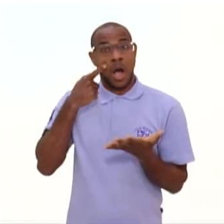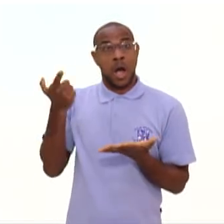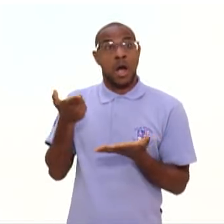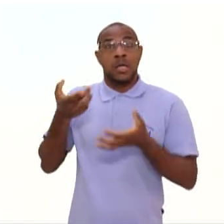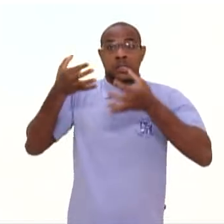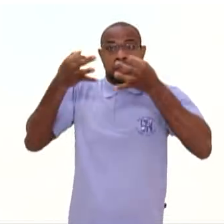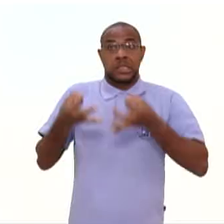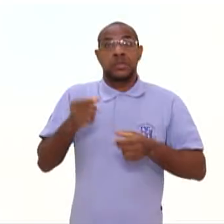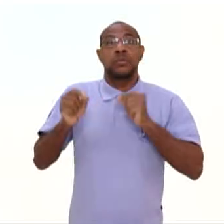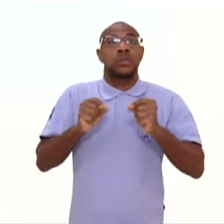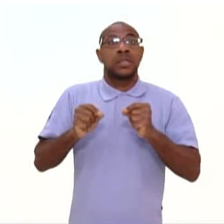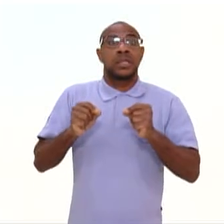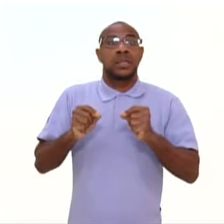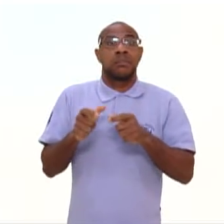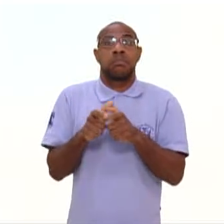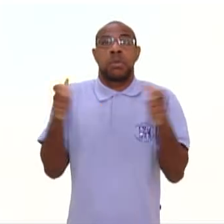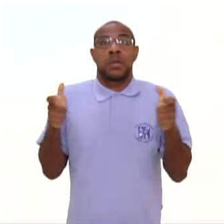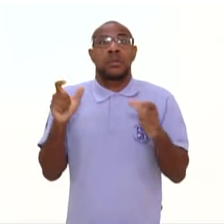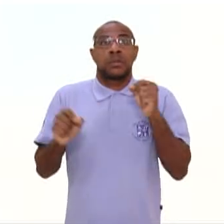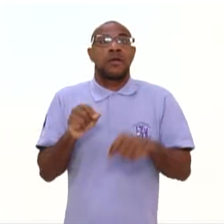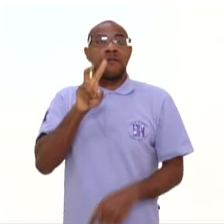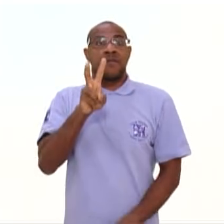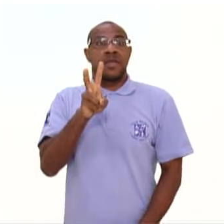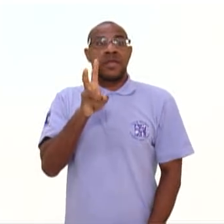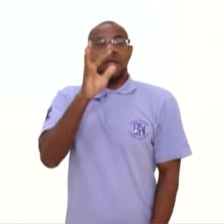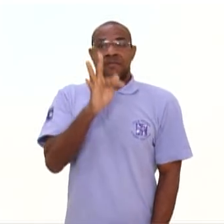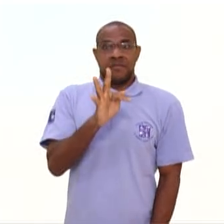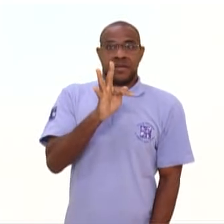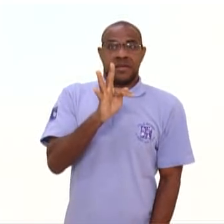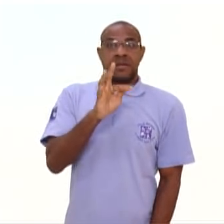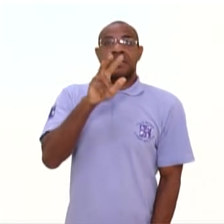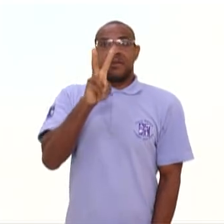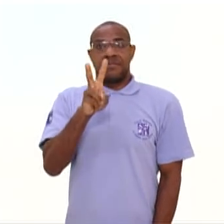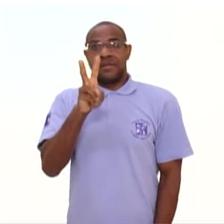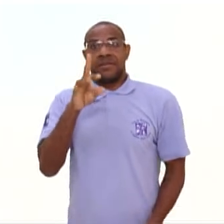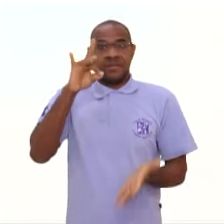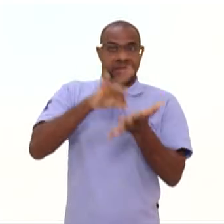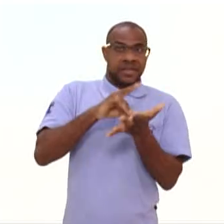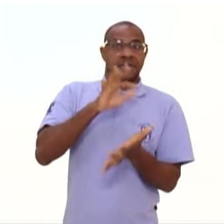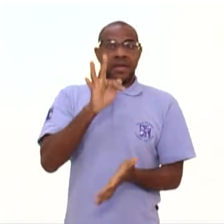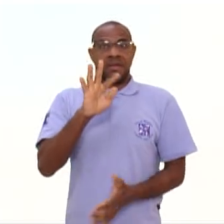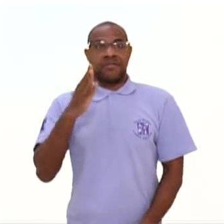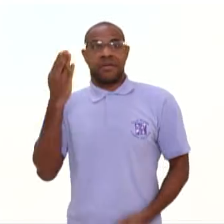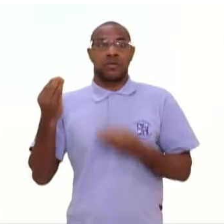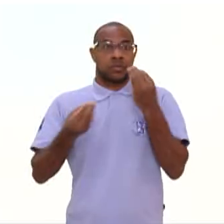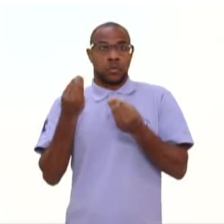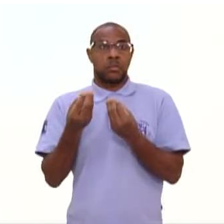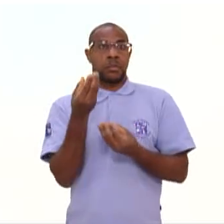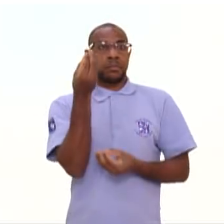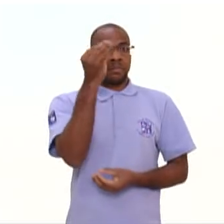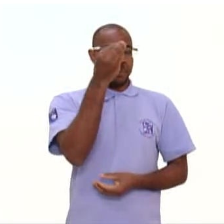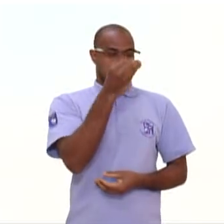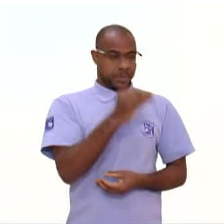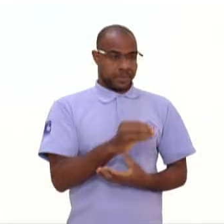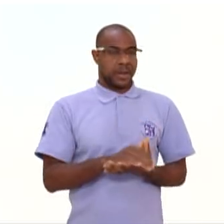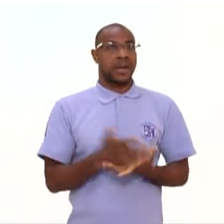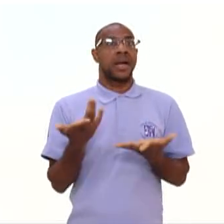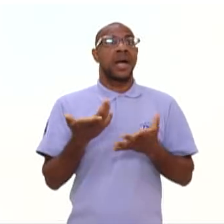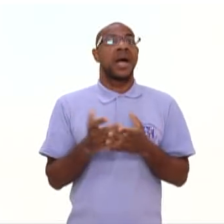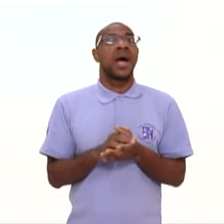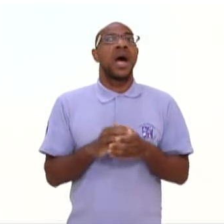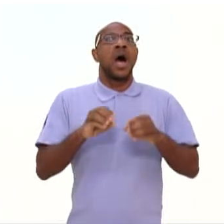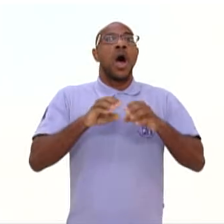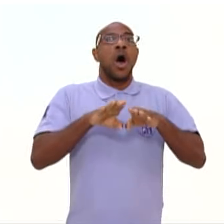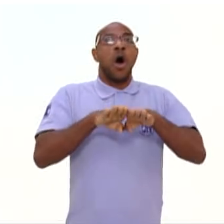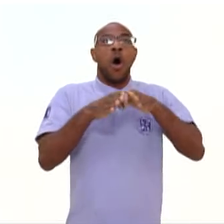seguintes proposições e marque V para verdadeiro e F para falso. Vamos lá. Primeira delas. Ondas